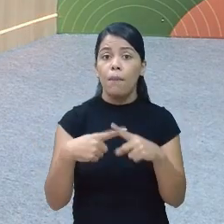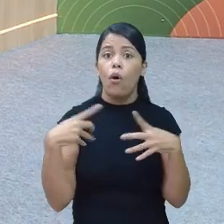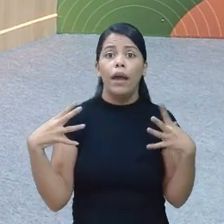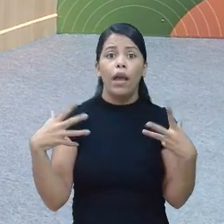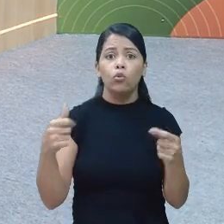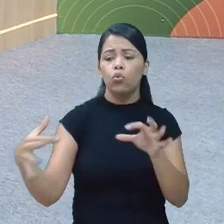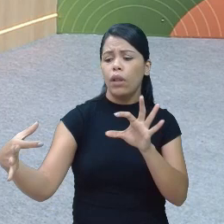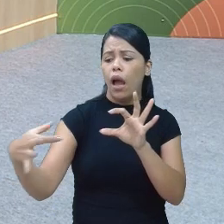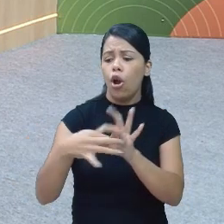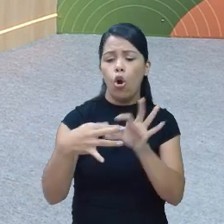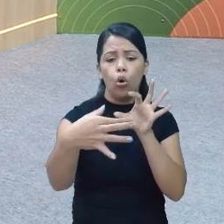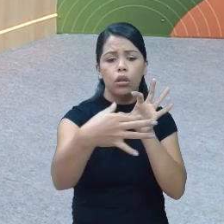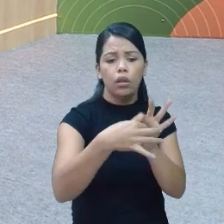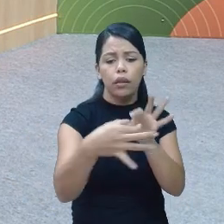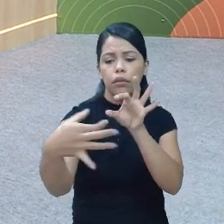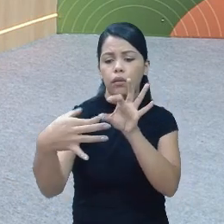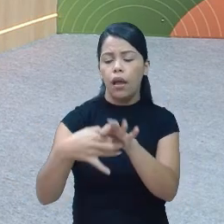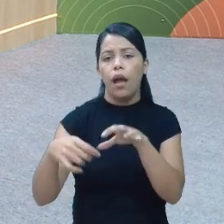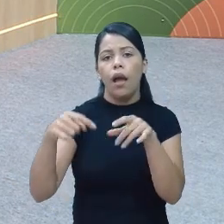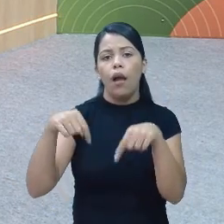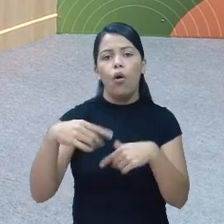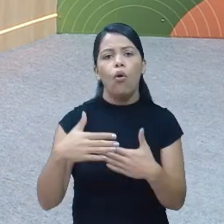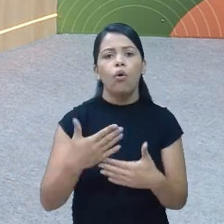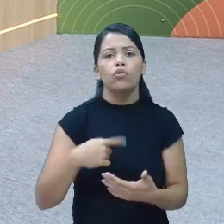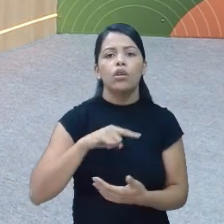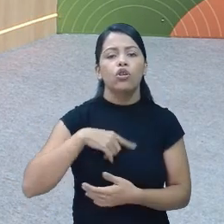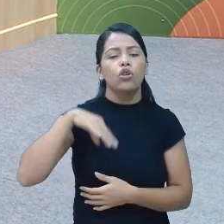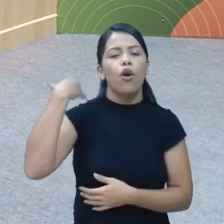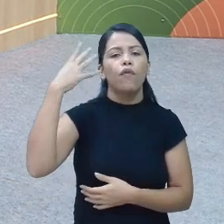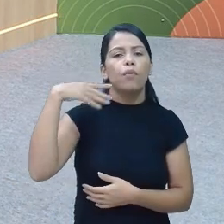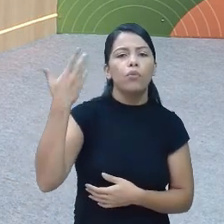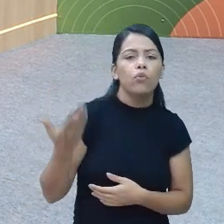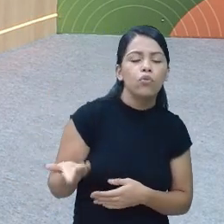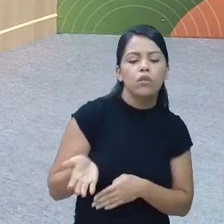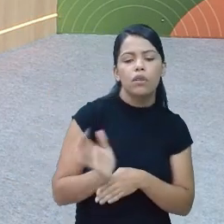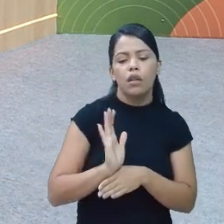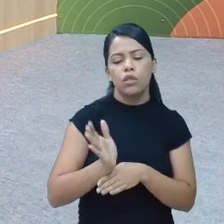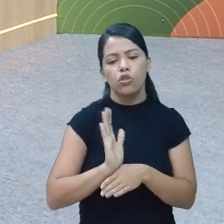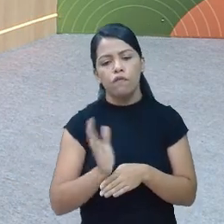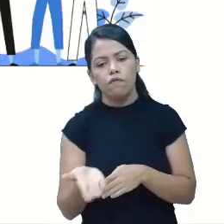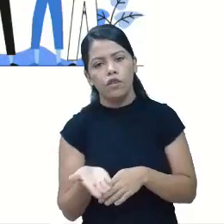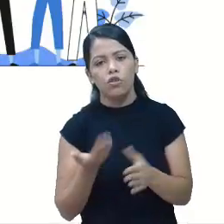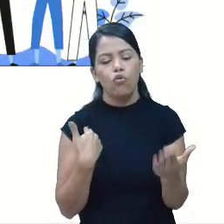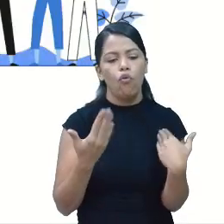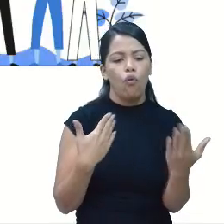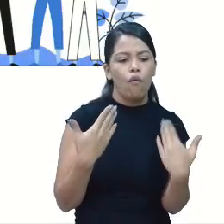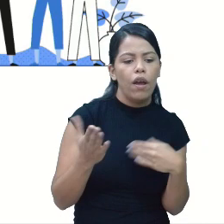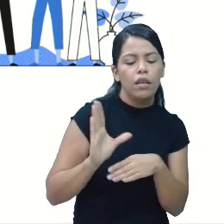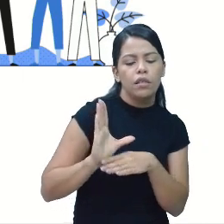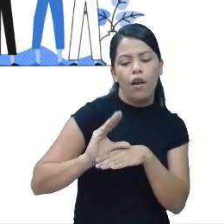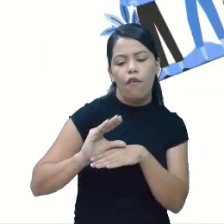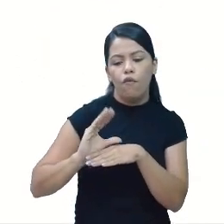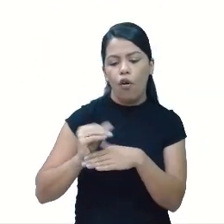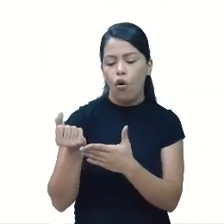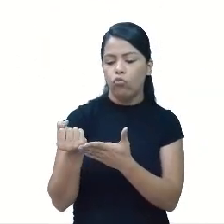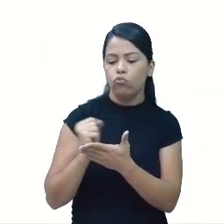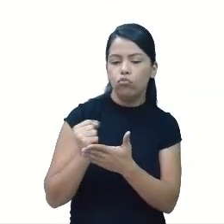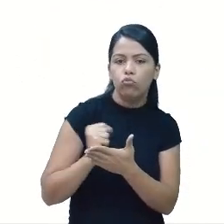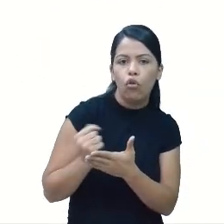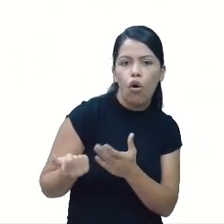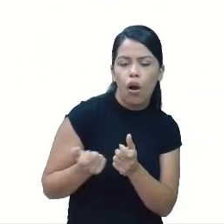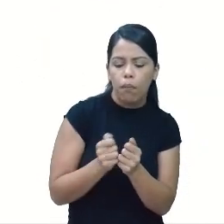em dia a gente ouve música, assiste vídeo, conversa, tira foto, joga, tudo isso